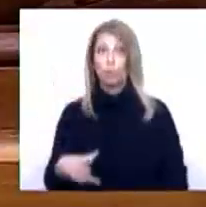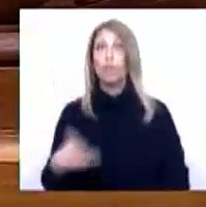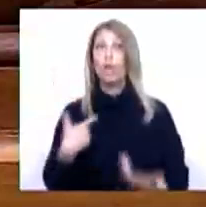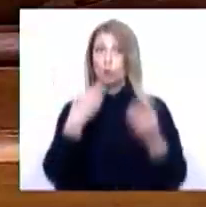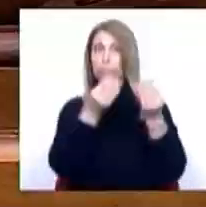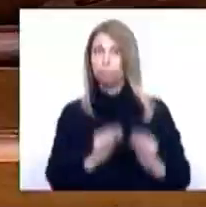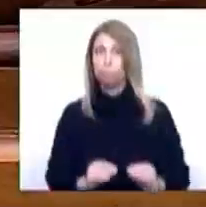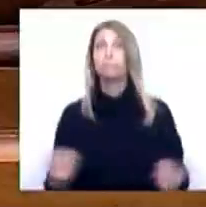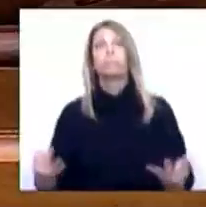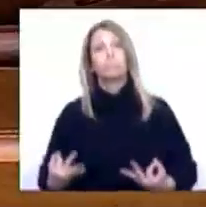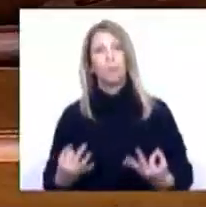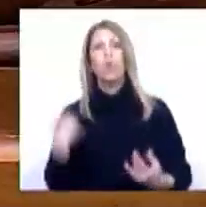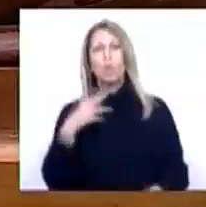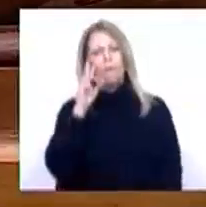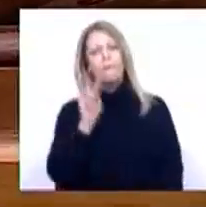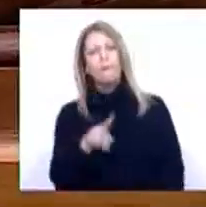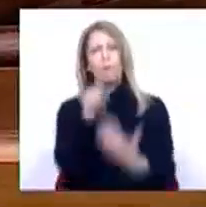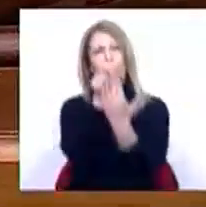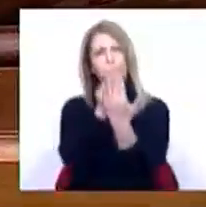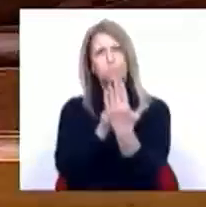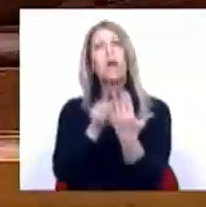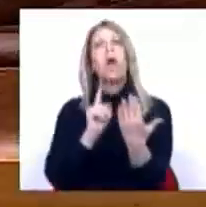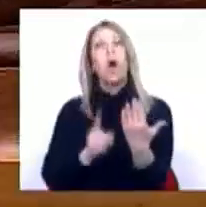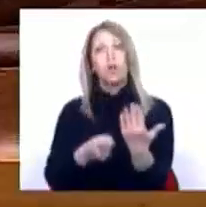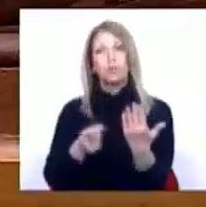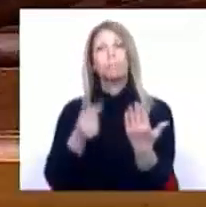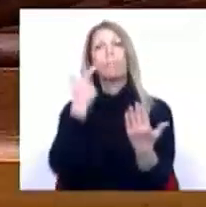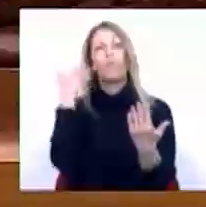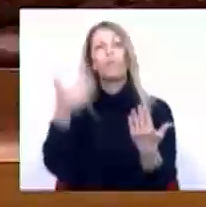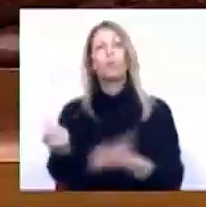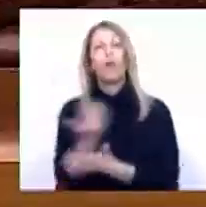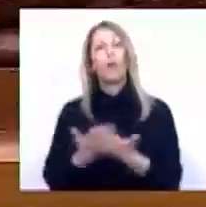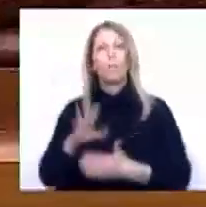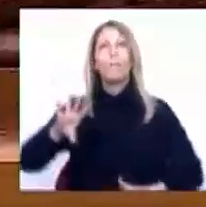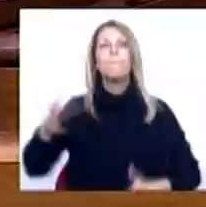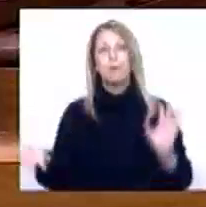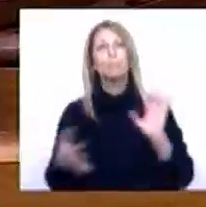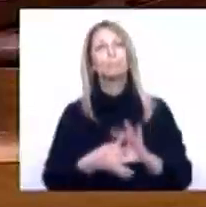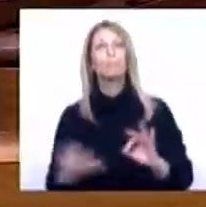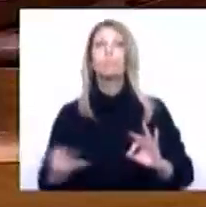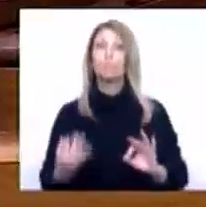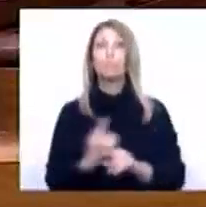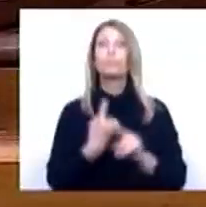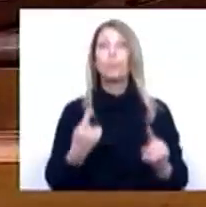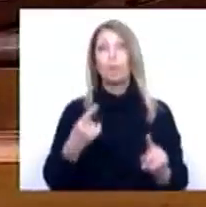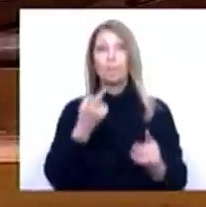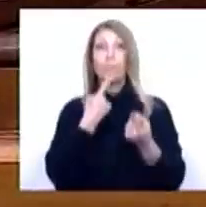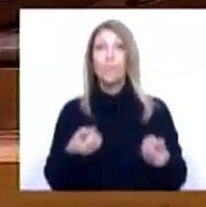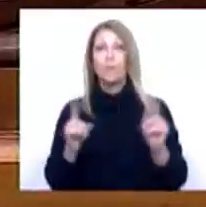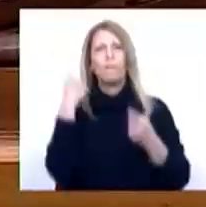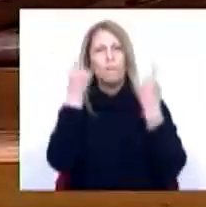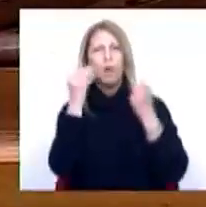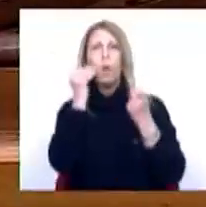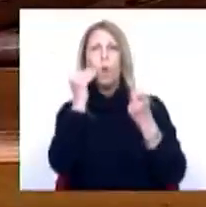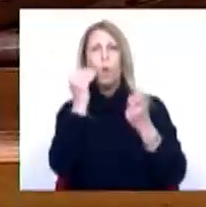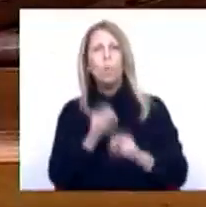Nós vislumbramos nestas agendas a economia do futuro para o país, porque temos não só a reinvenção dos setores tradicionais da nossa